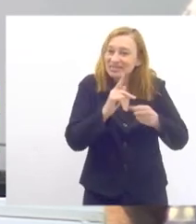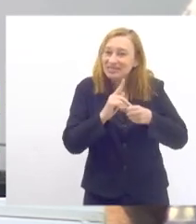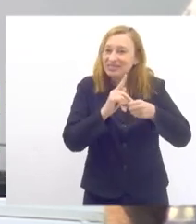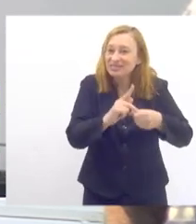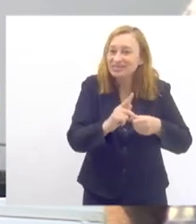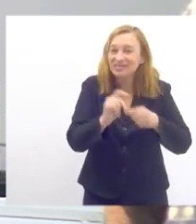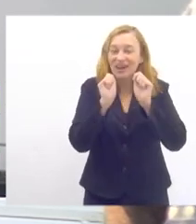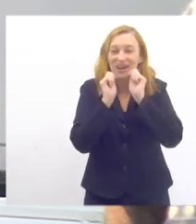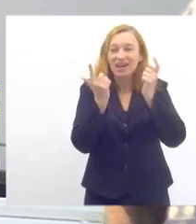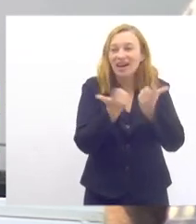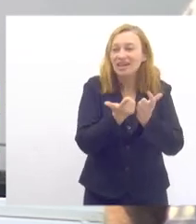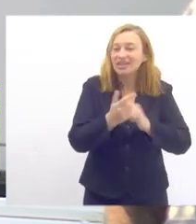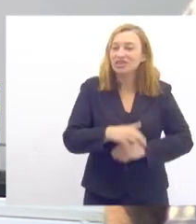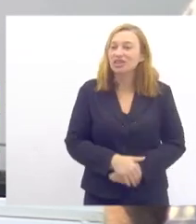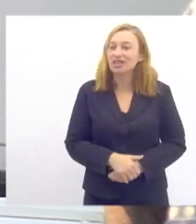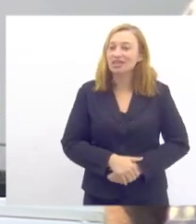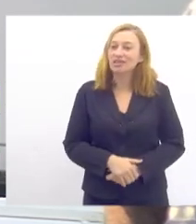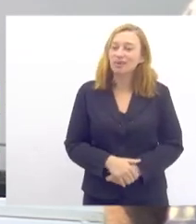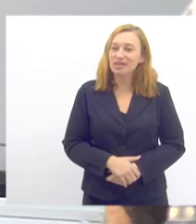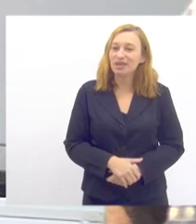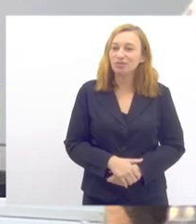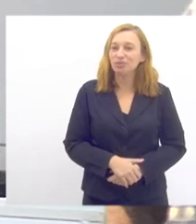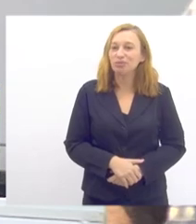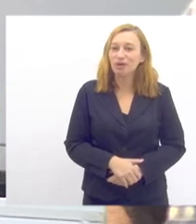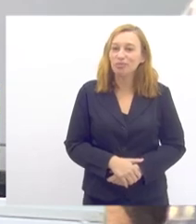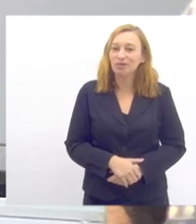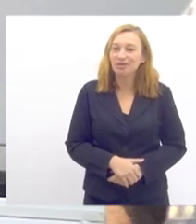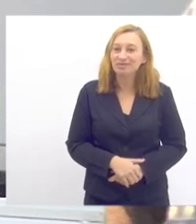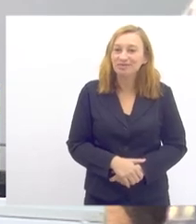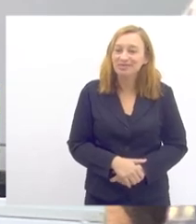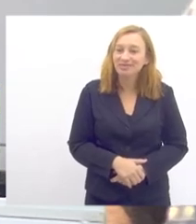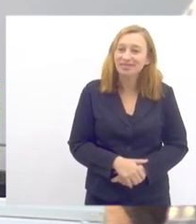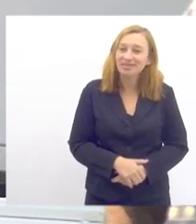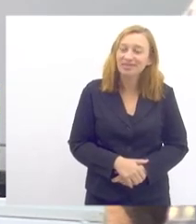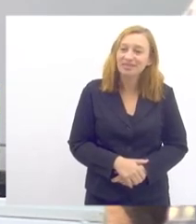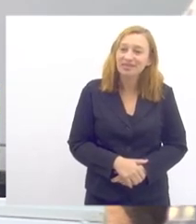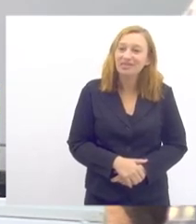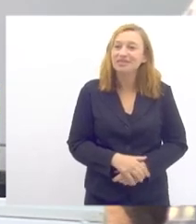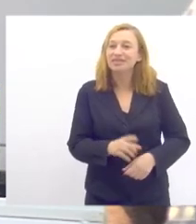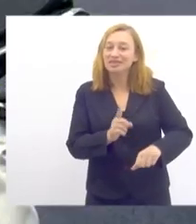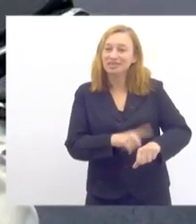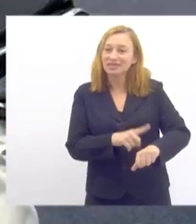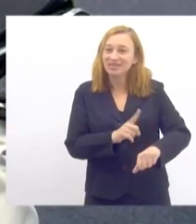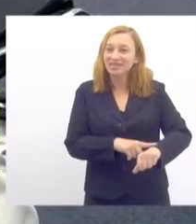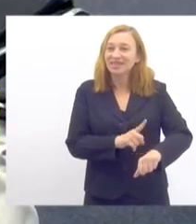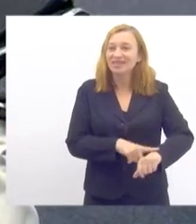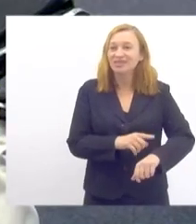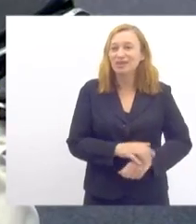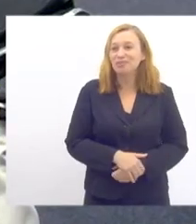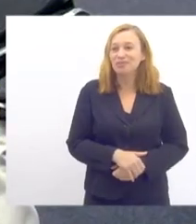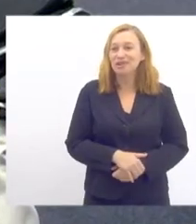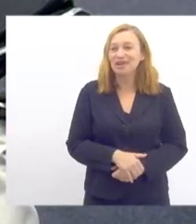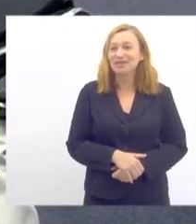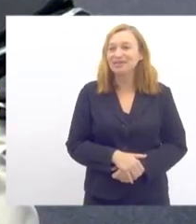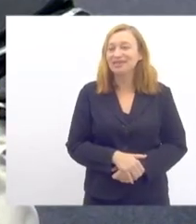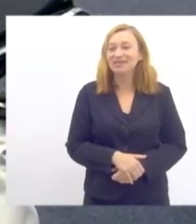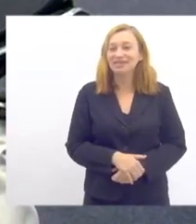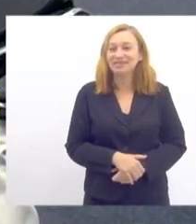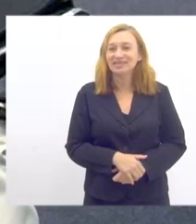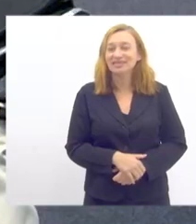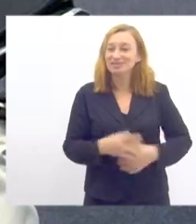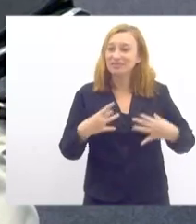é muito boa. A gente não tinha pensado nisso, porque não tínhamos chegado a esse momento, mas acrescenta muito ao debate, sim. Estamos à